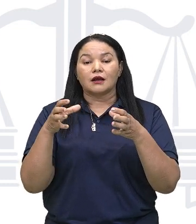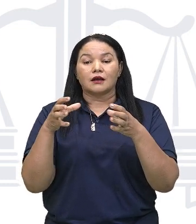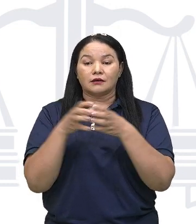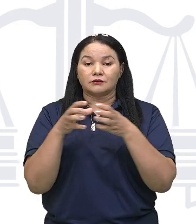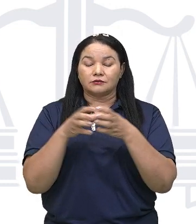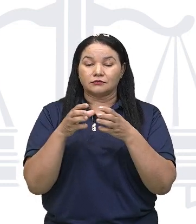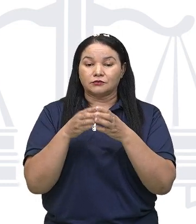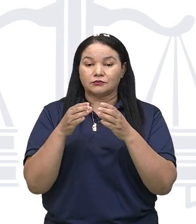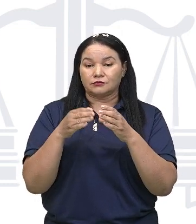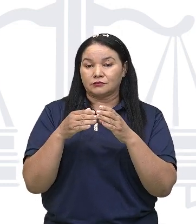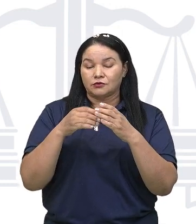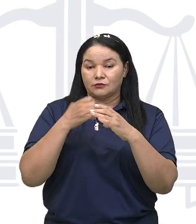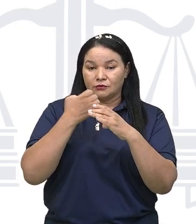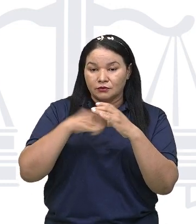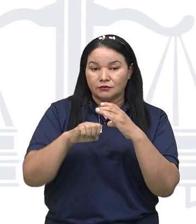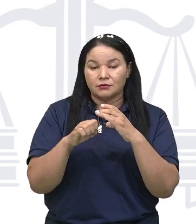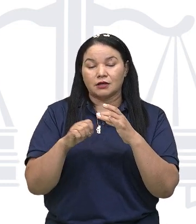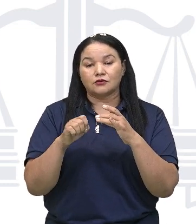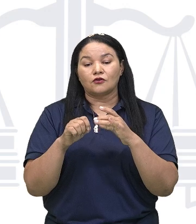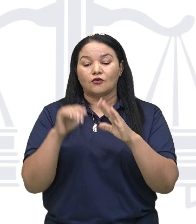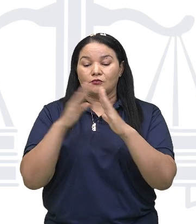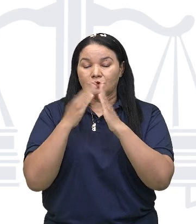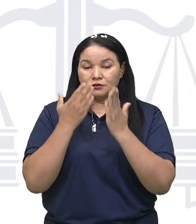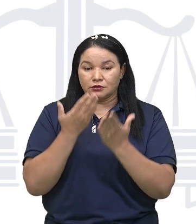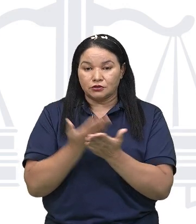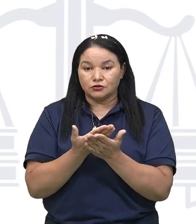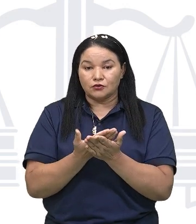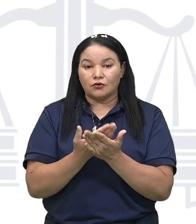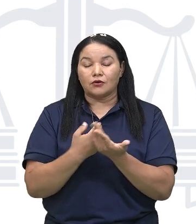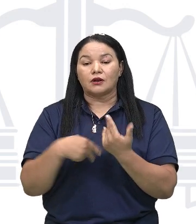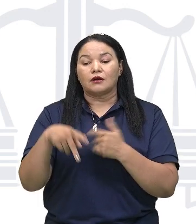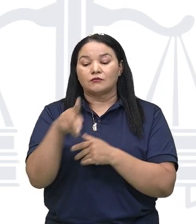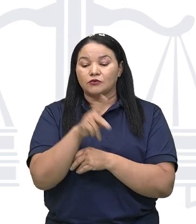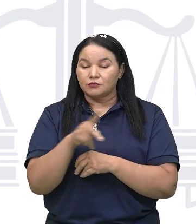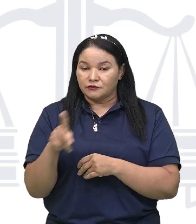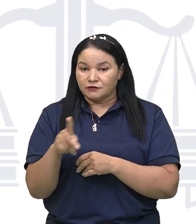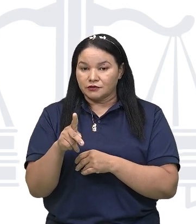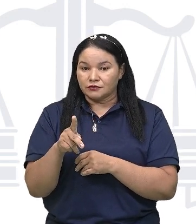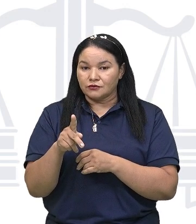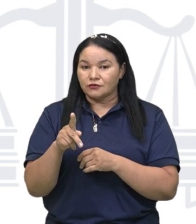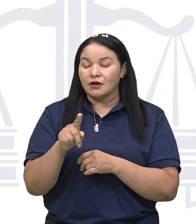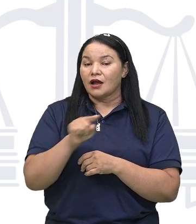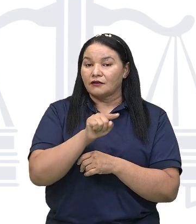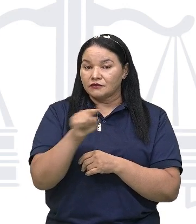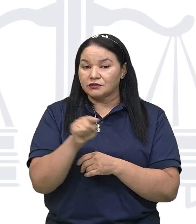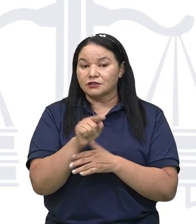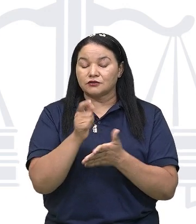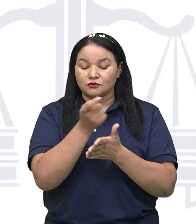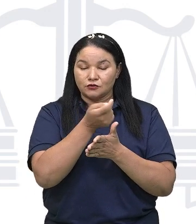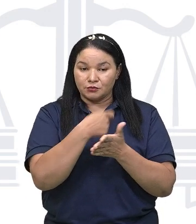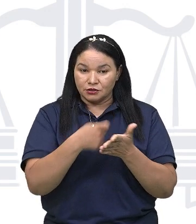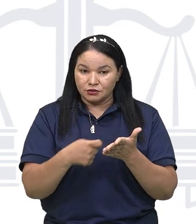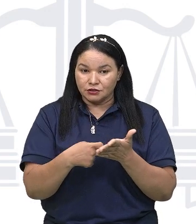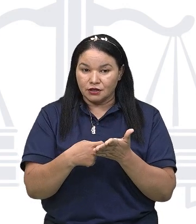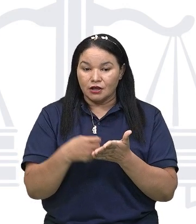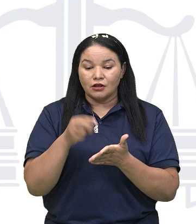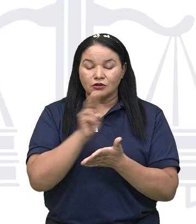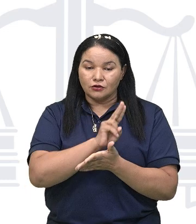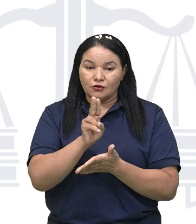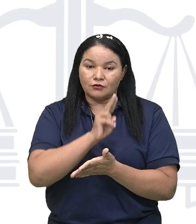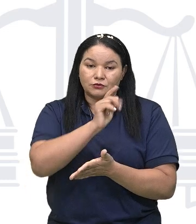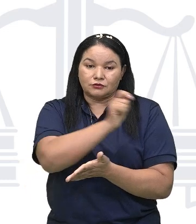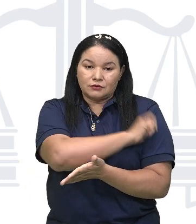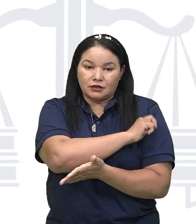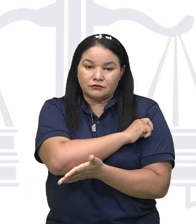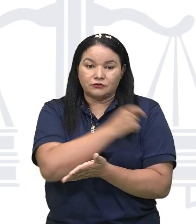encaminhado para as escolas, vai ser encaminhado para o professor, vocês vão preencher, o professor vai colocar o nome dos alunos, ele vai